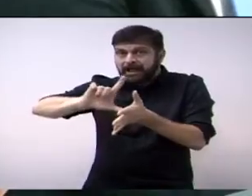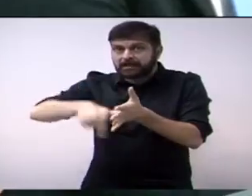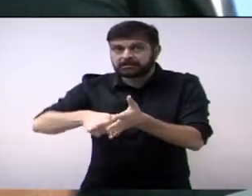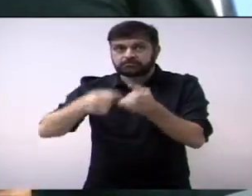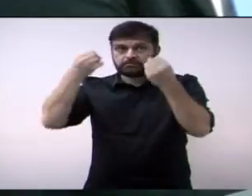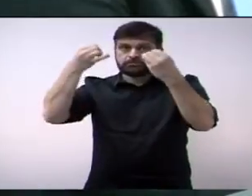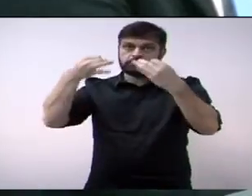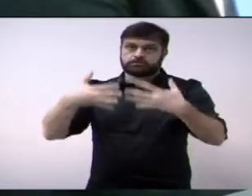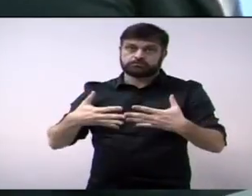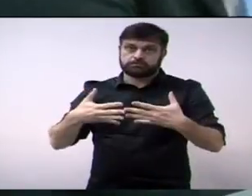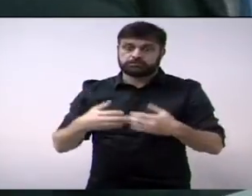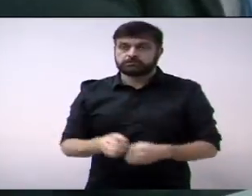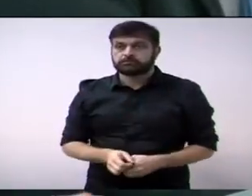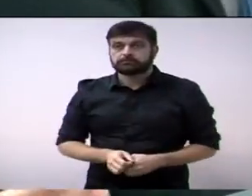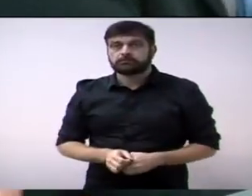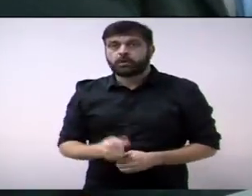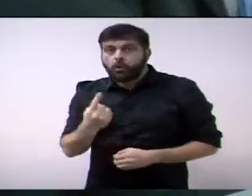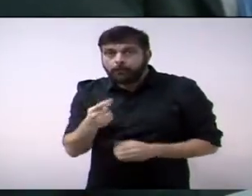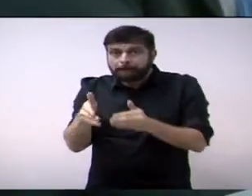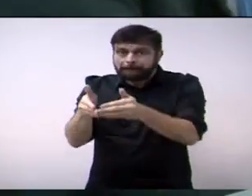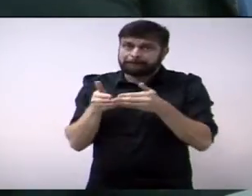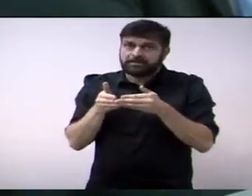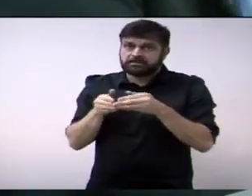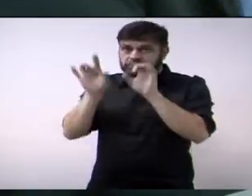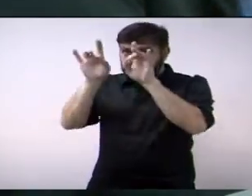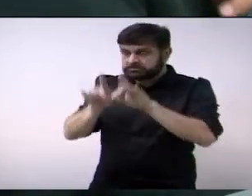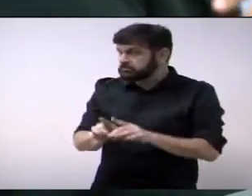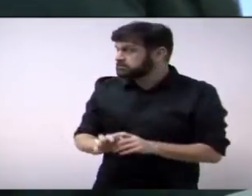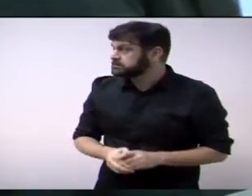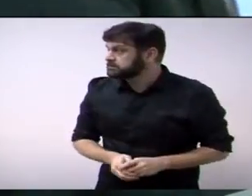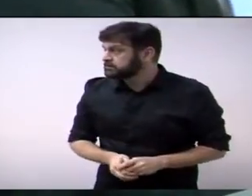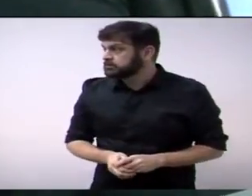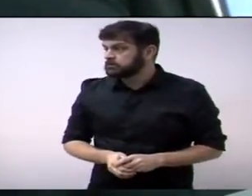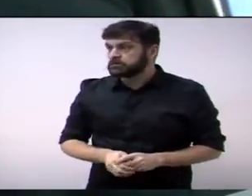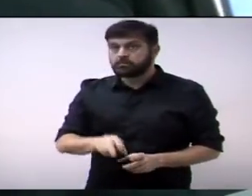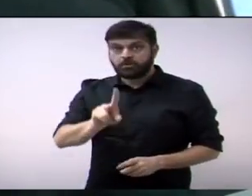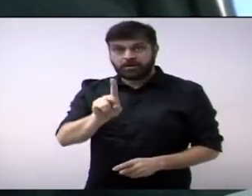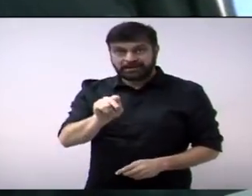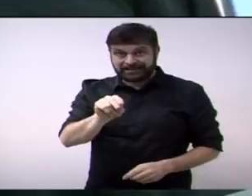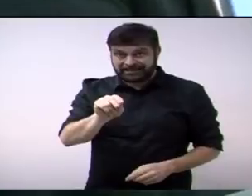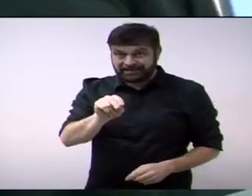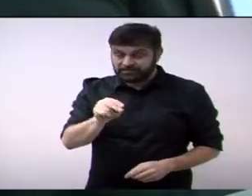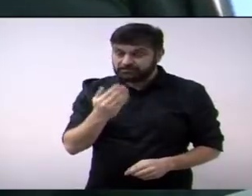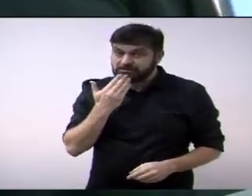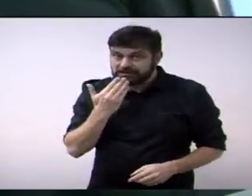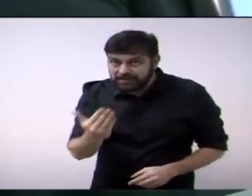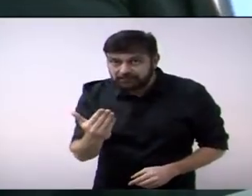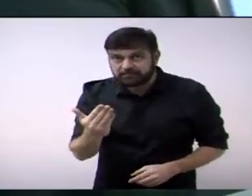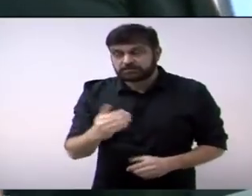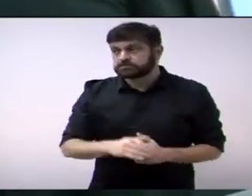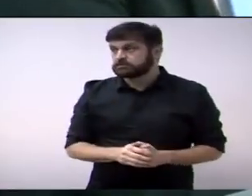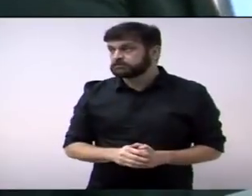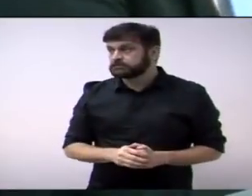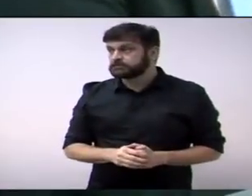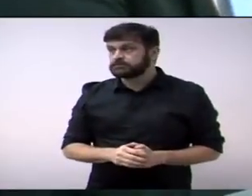oportuno, vou deixar só um pedido especial para o líder de governo, para o Kiko. Tem chegado, tanto pelas redes